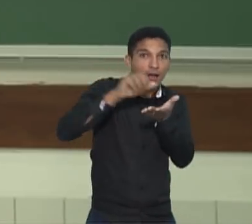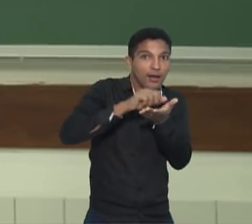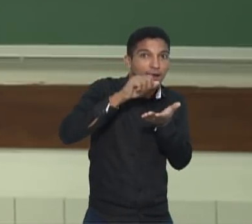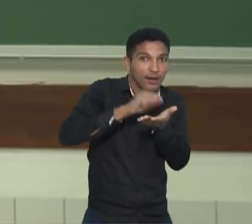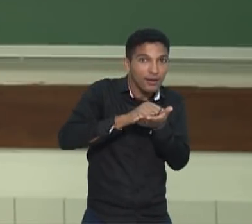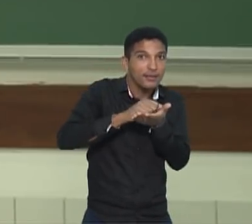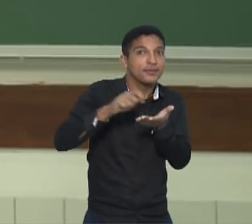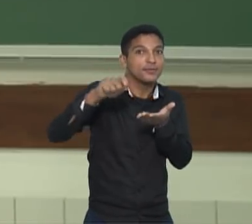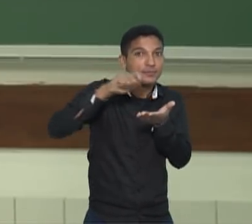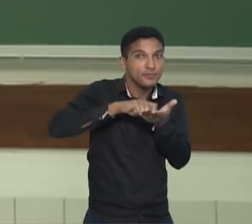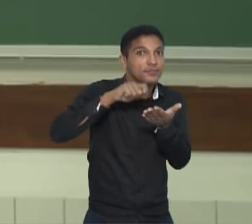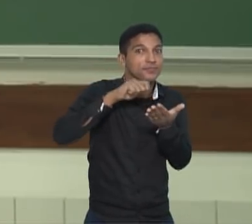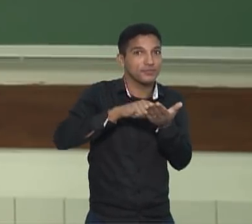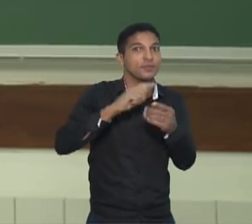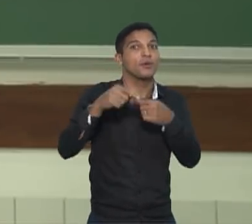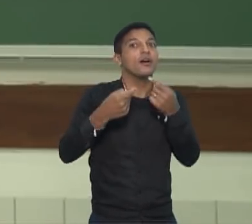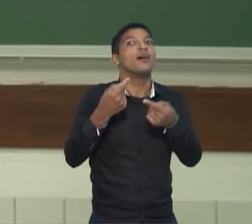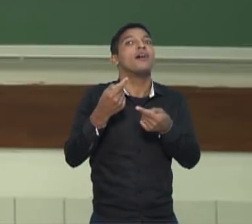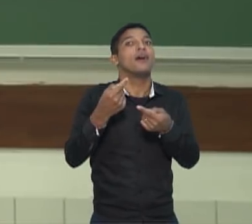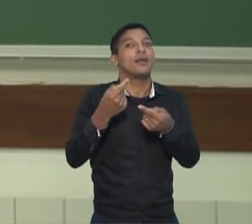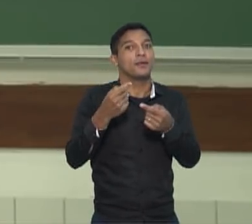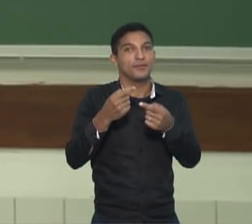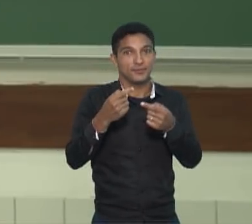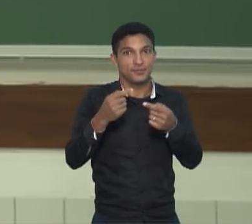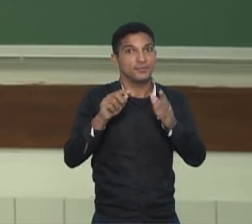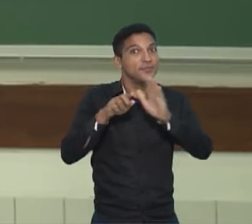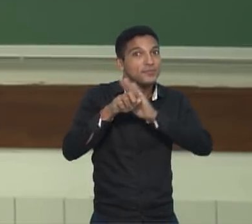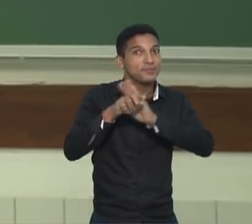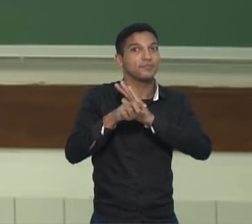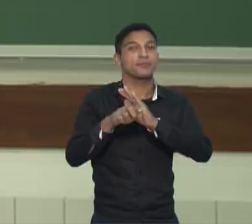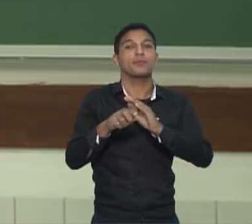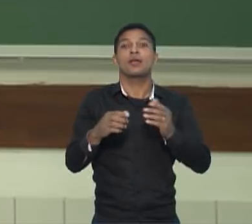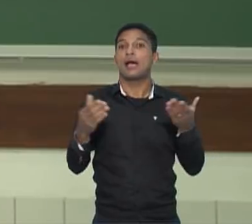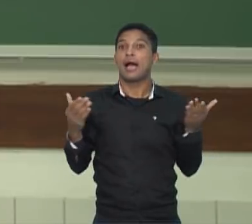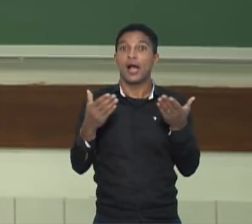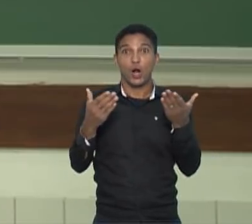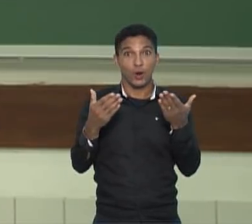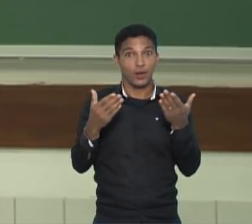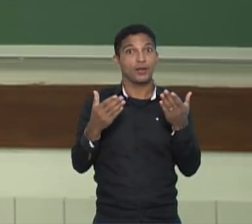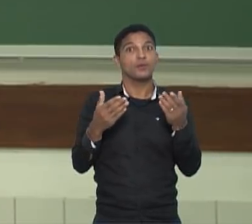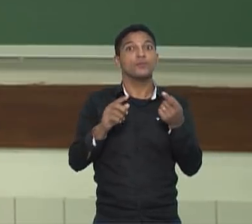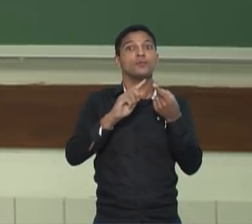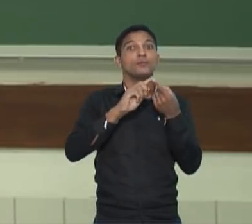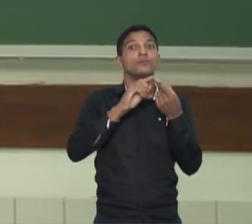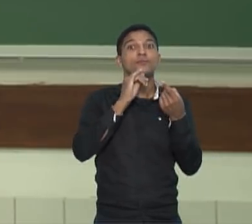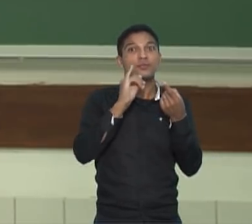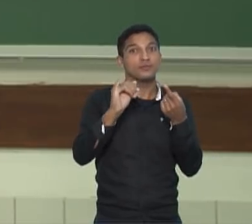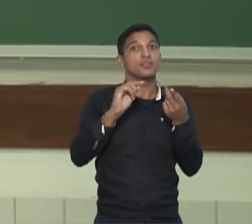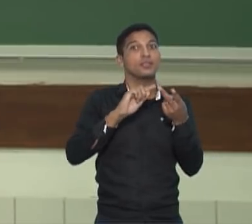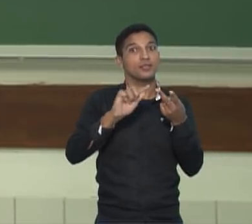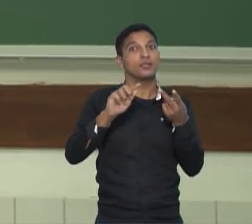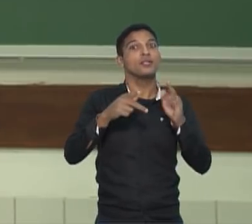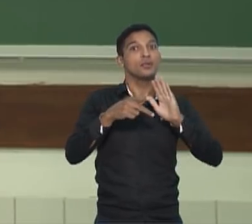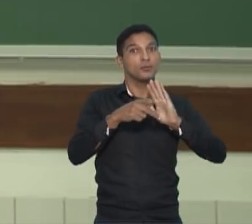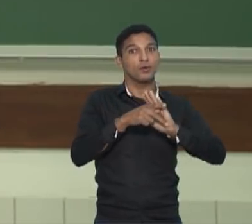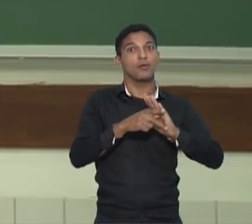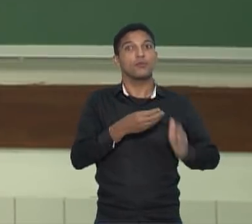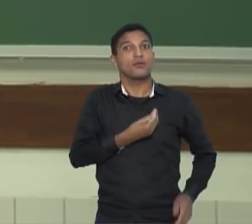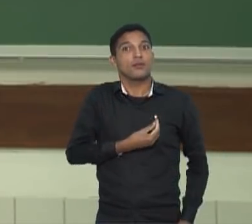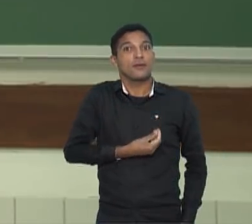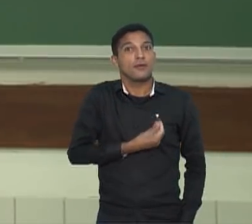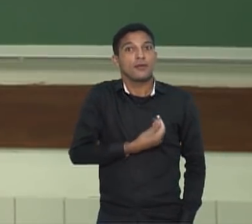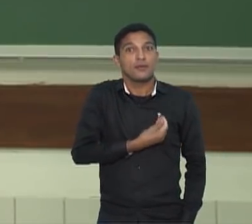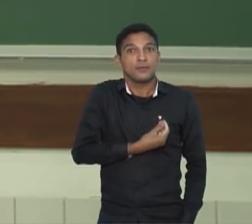estão se organizando, eu quero dar alguns lembretes sobre o registro da presença. Então,